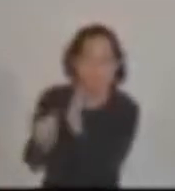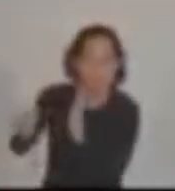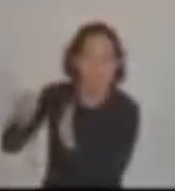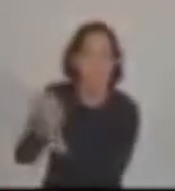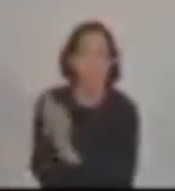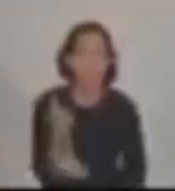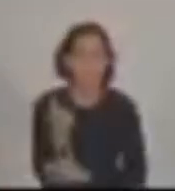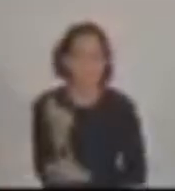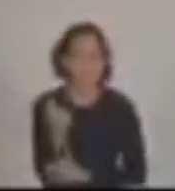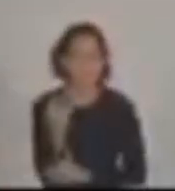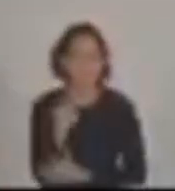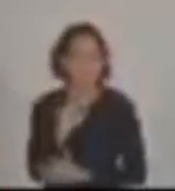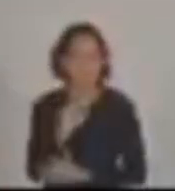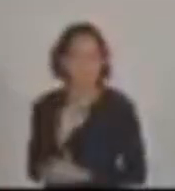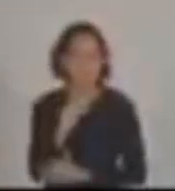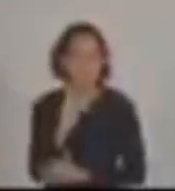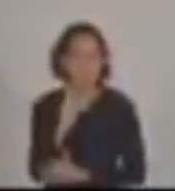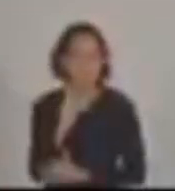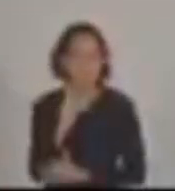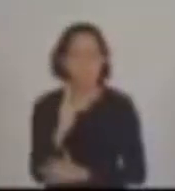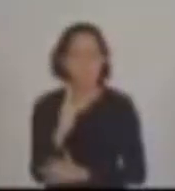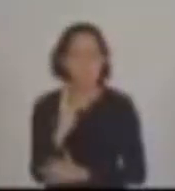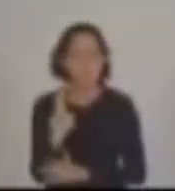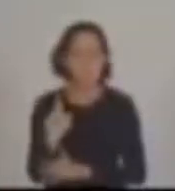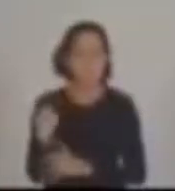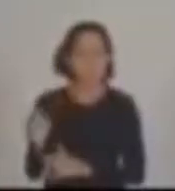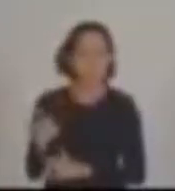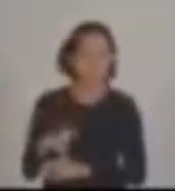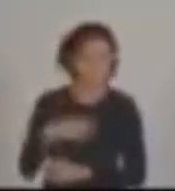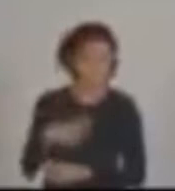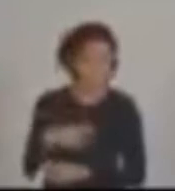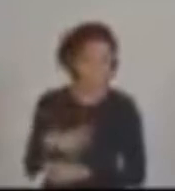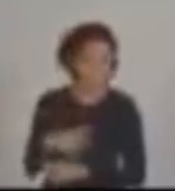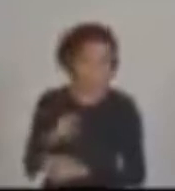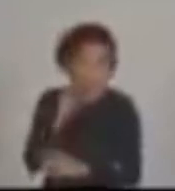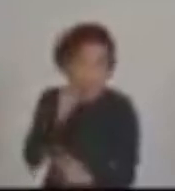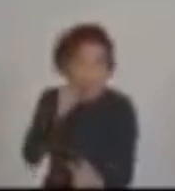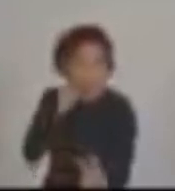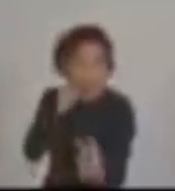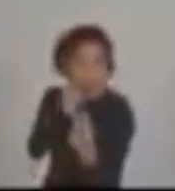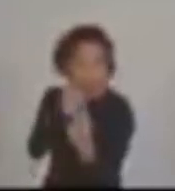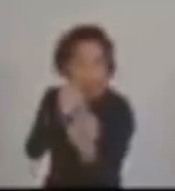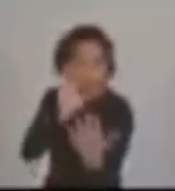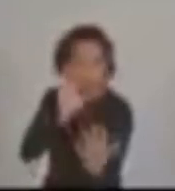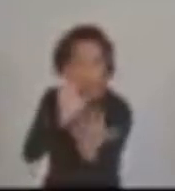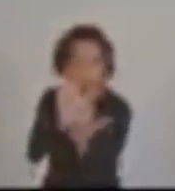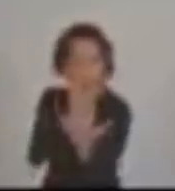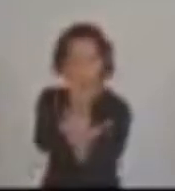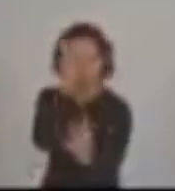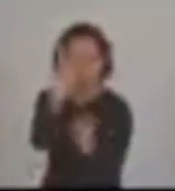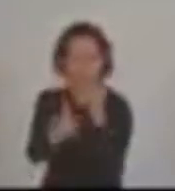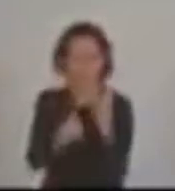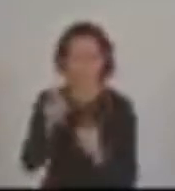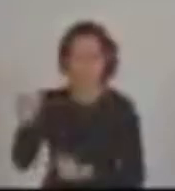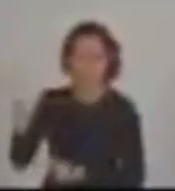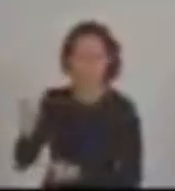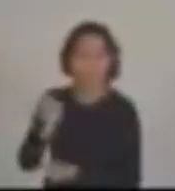o senhor tem coragem ainda de olhar para o povo de Cachoeiro? Essa traição que